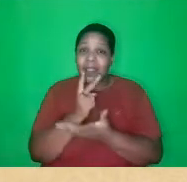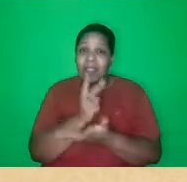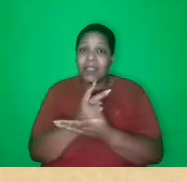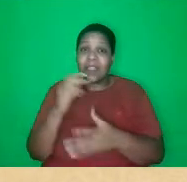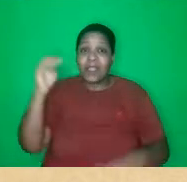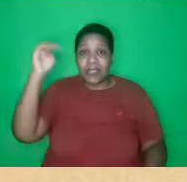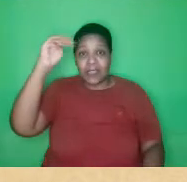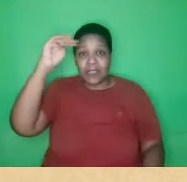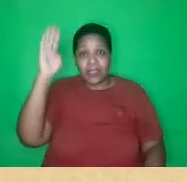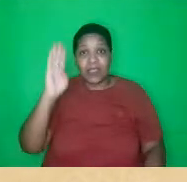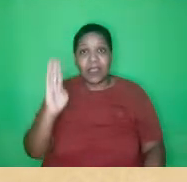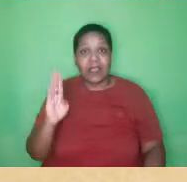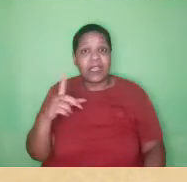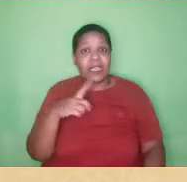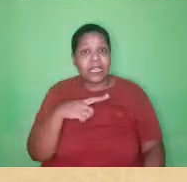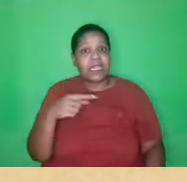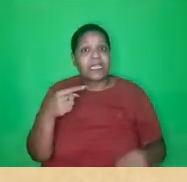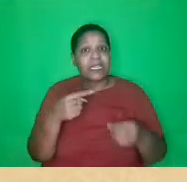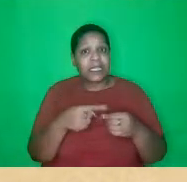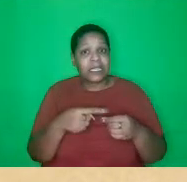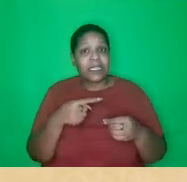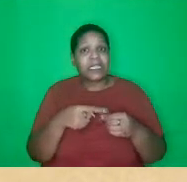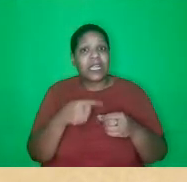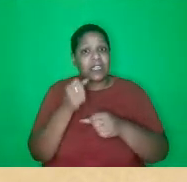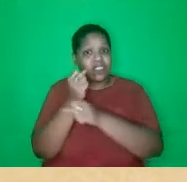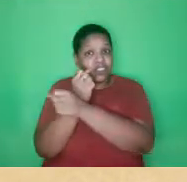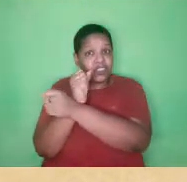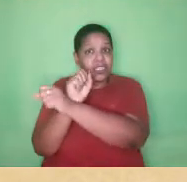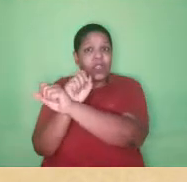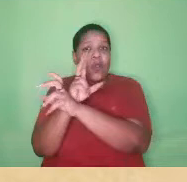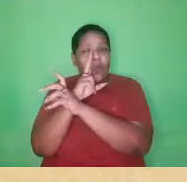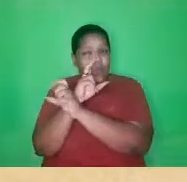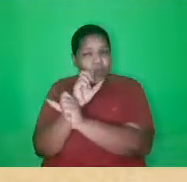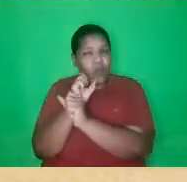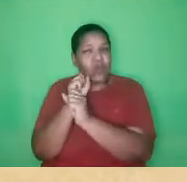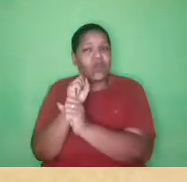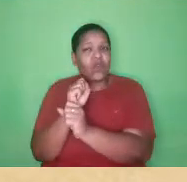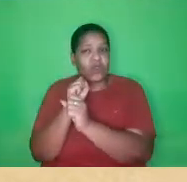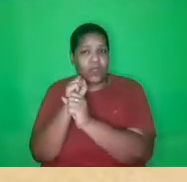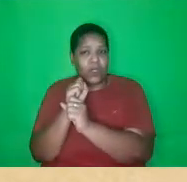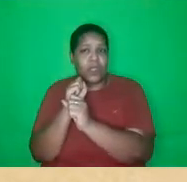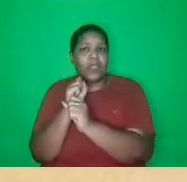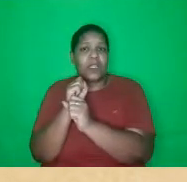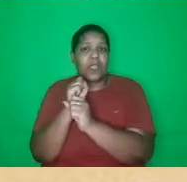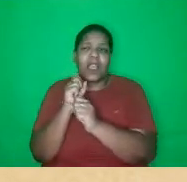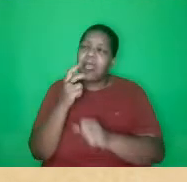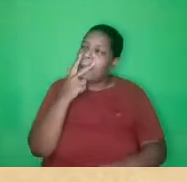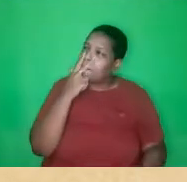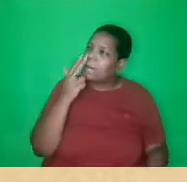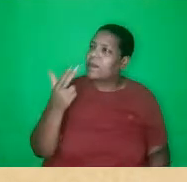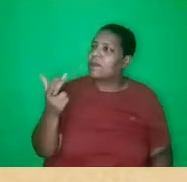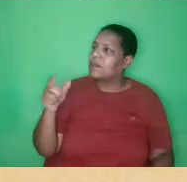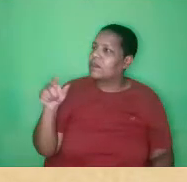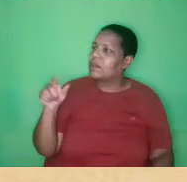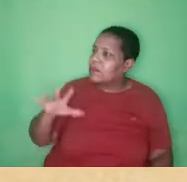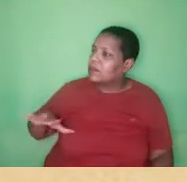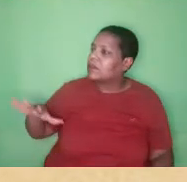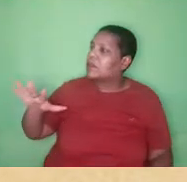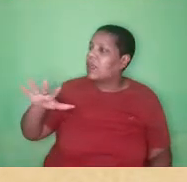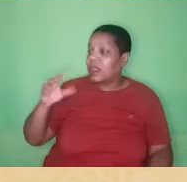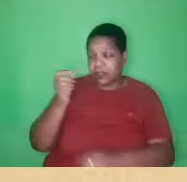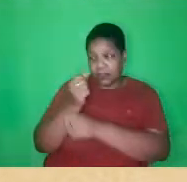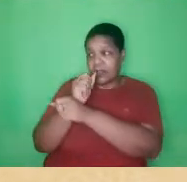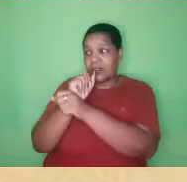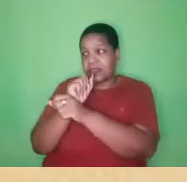tem cidades escravistas com muita força. E aí pode parecer óbvio, não. Se a sociedade é escravista, Flávio